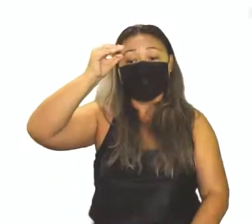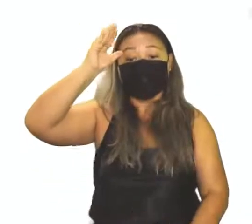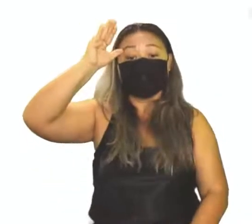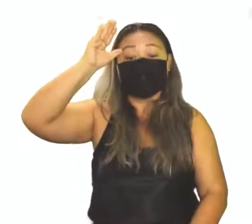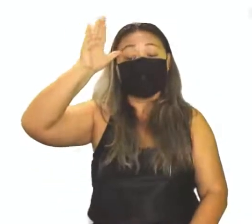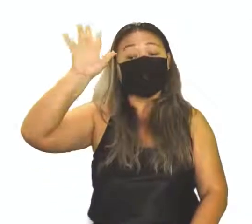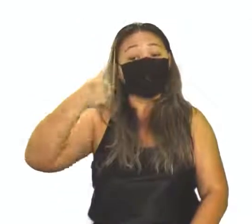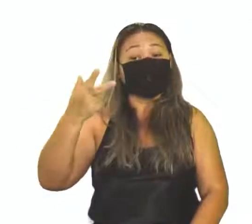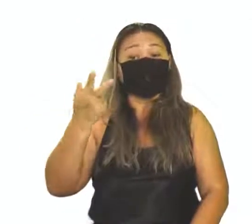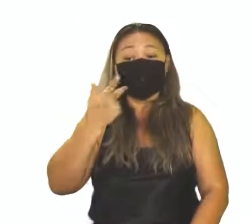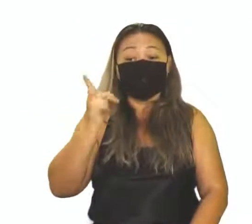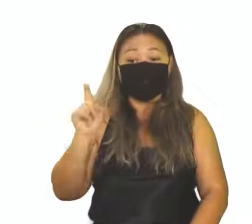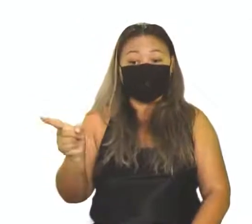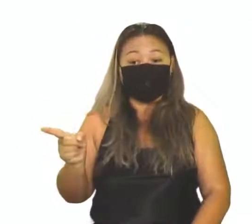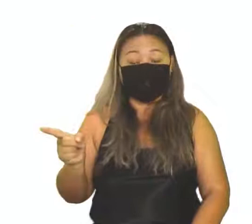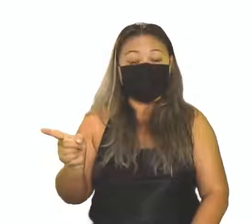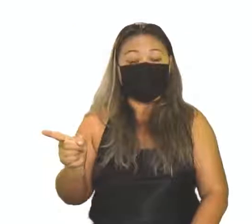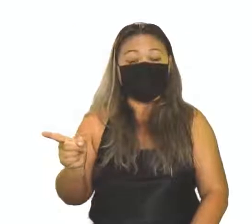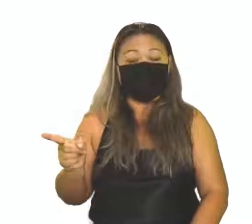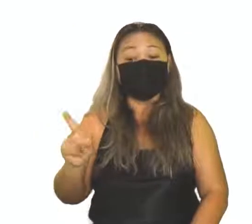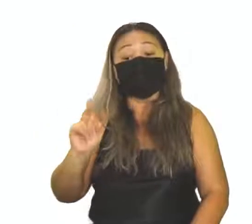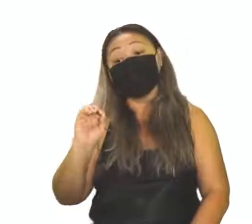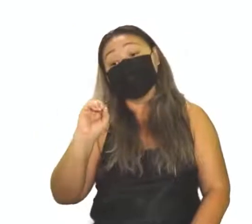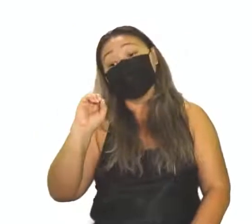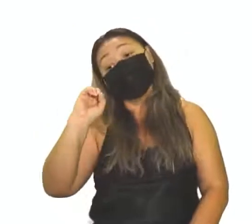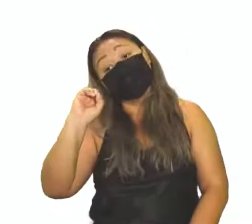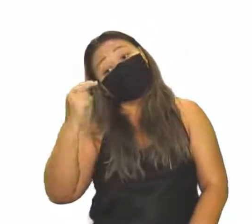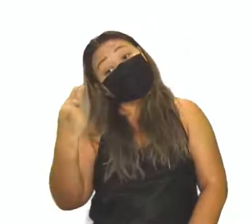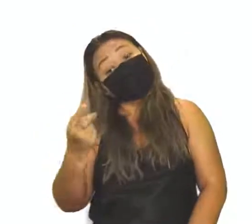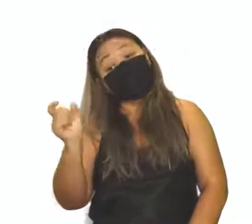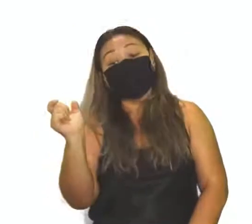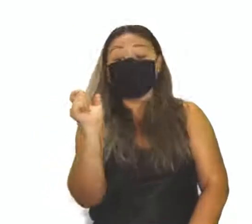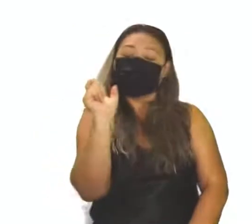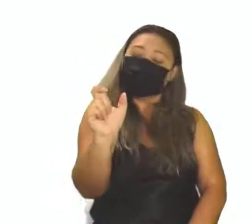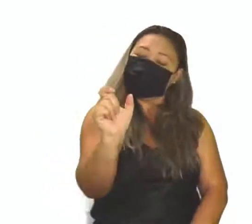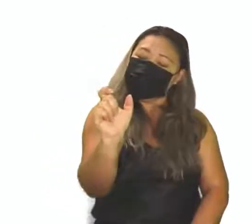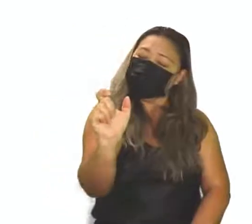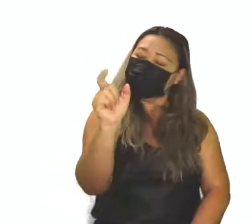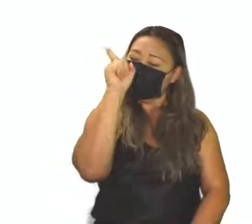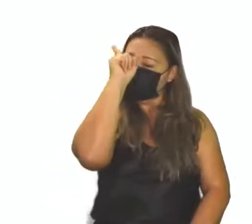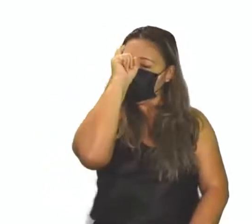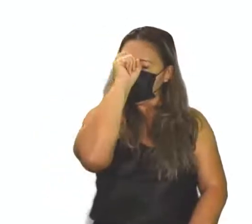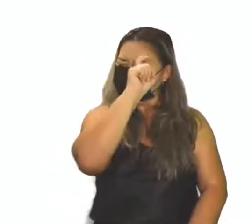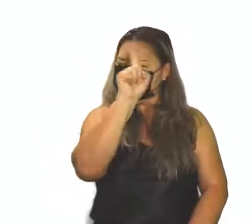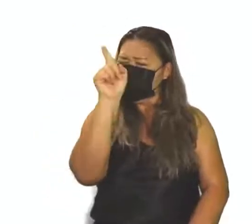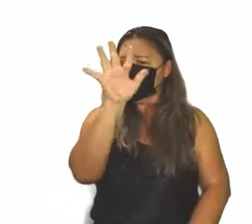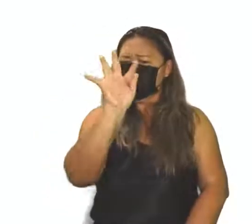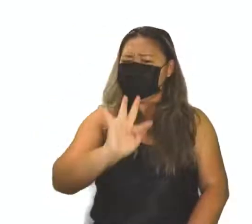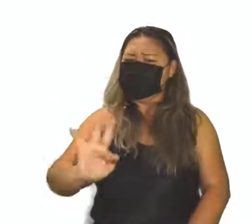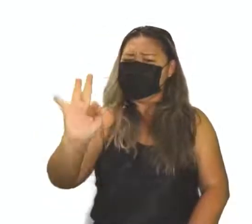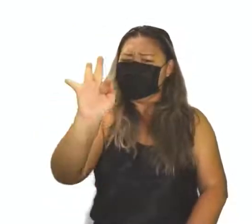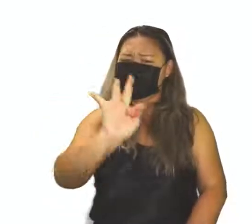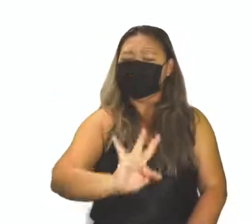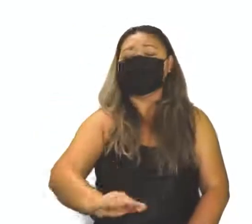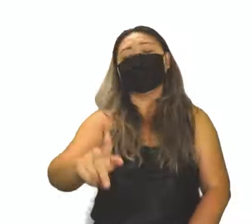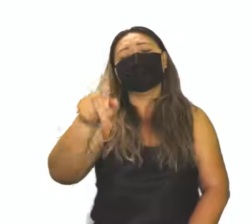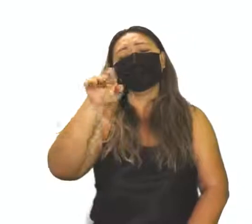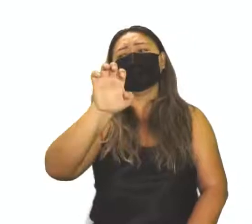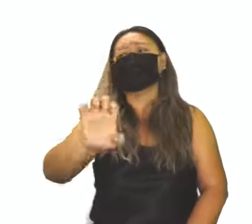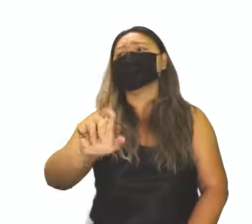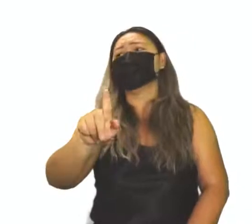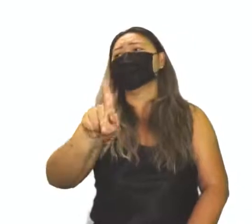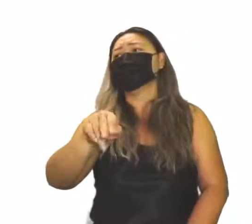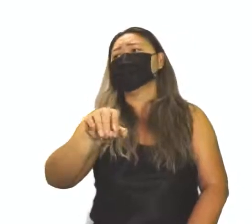isso, tá? Essa aqui, ó. Ou, em palavra mais difícil, né? Lá na faculdade, isso aqui é